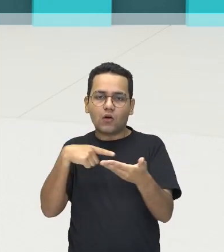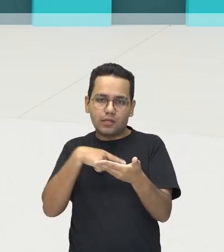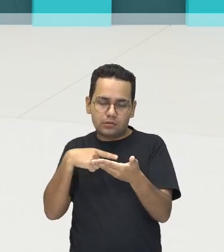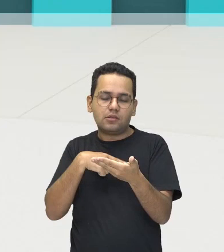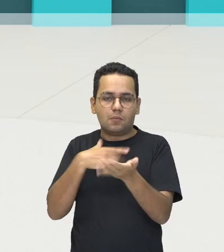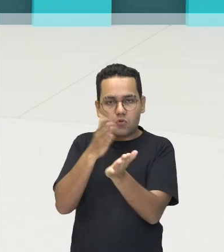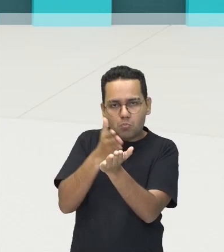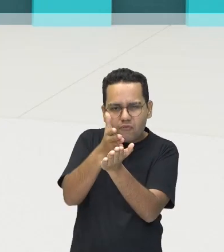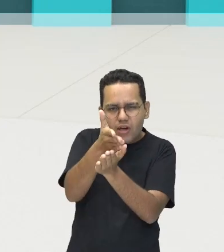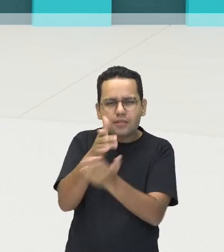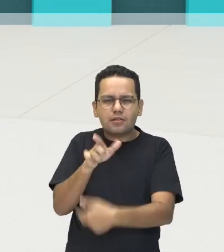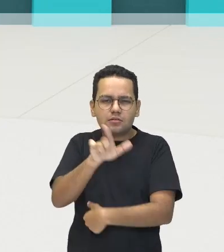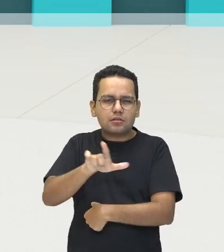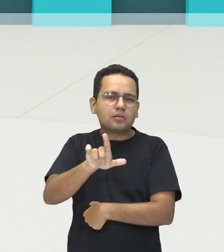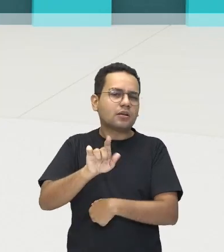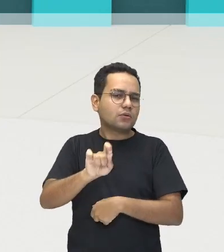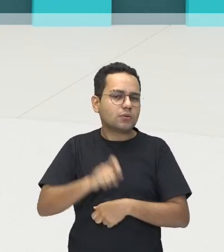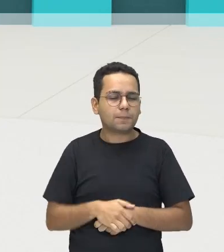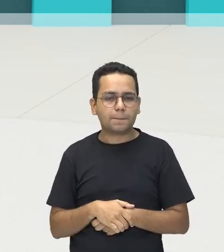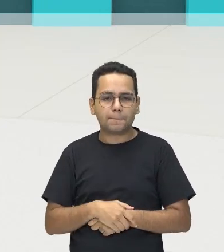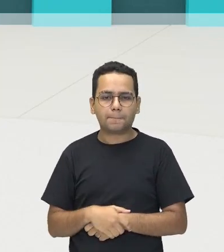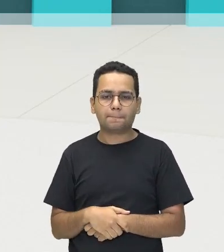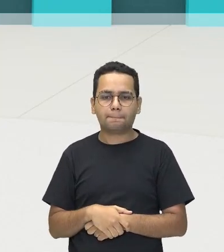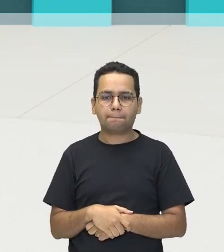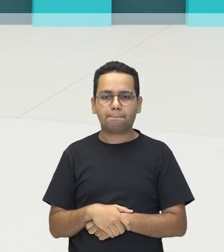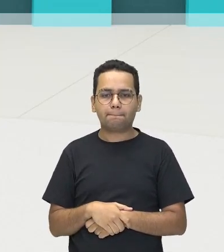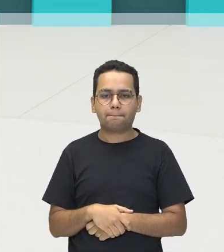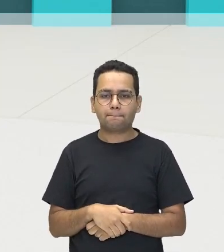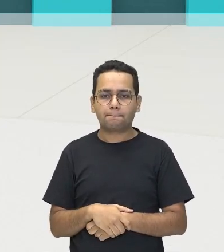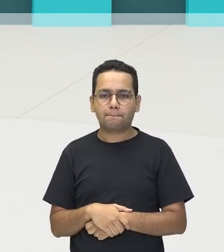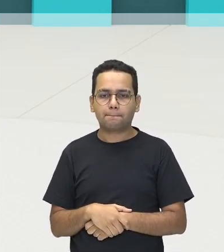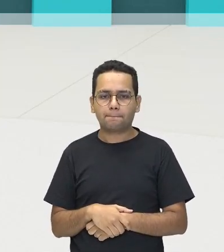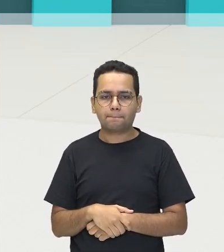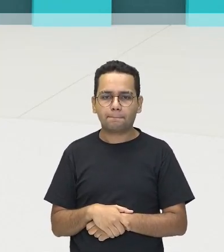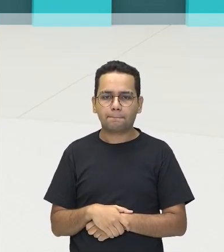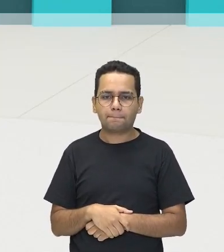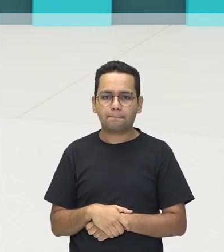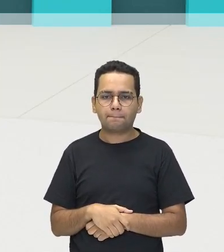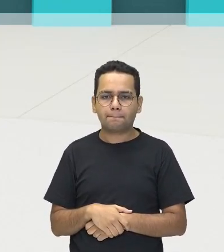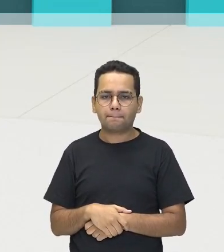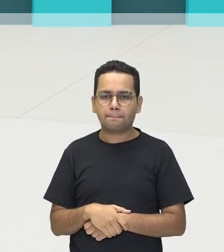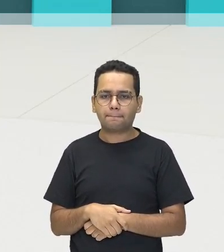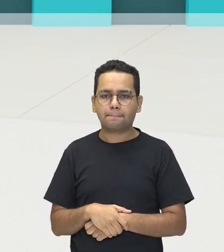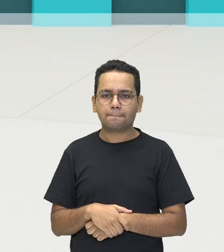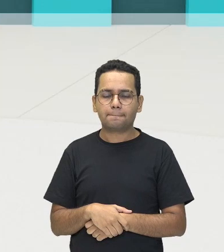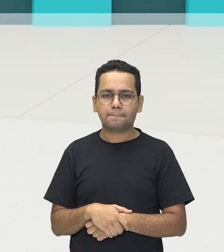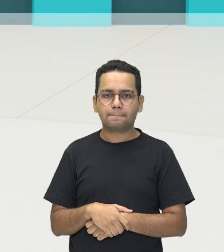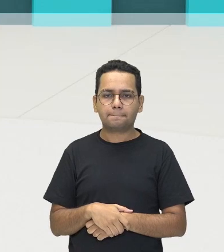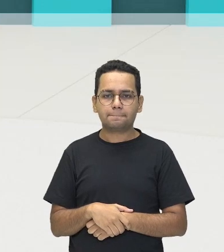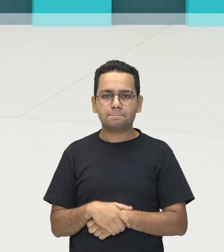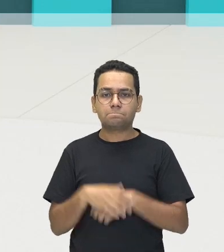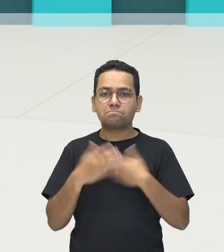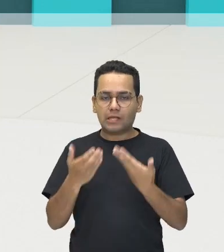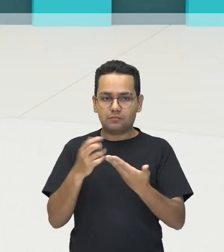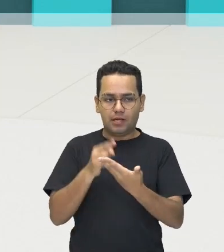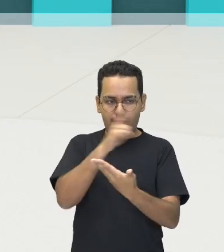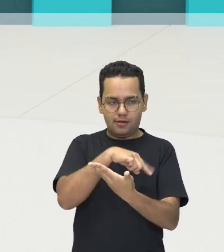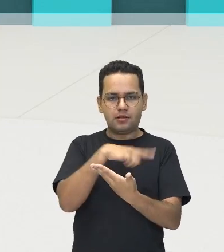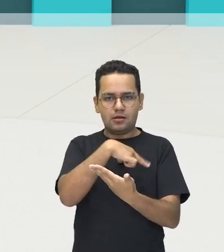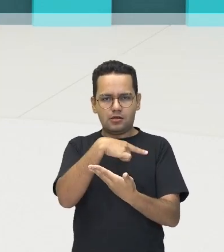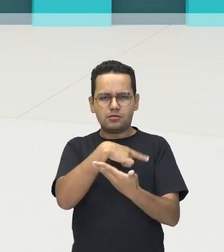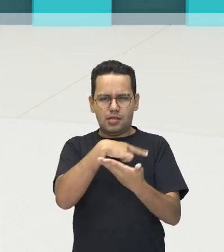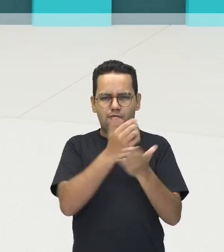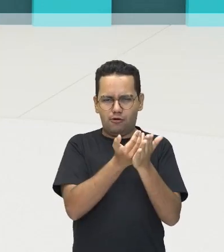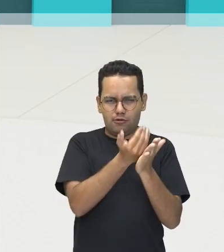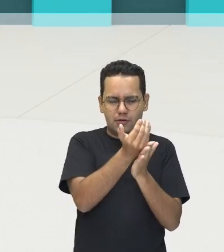literária. Então, se apareceu o movimento humanismo, o que a literatura vai fazer? Já que agora o homem é o centro de todas as